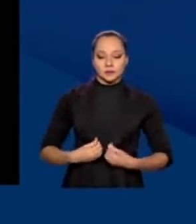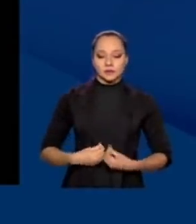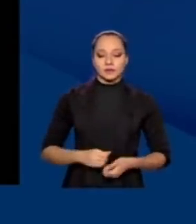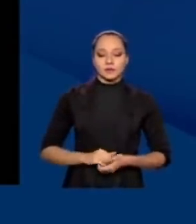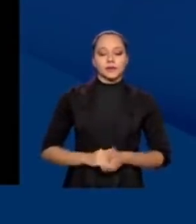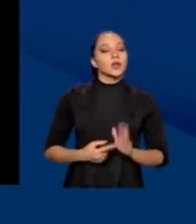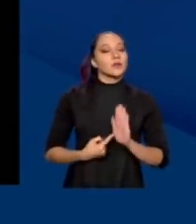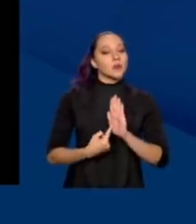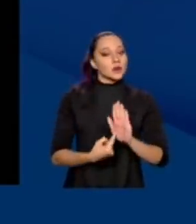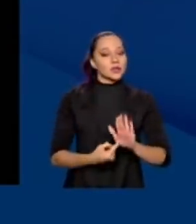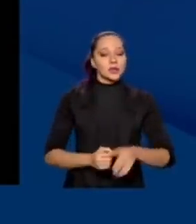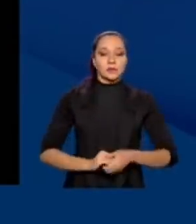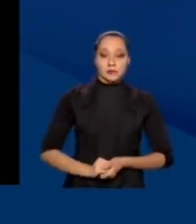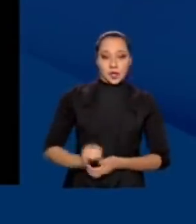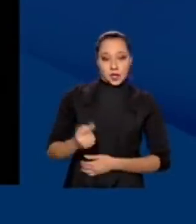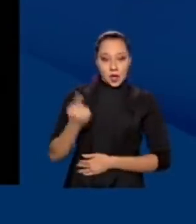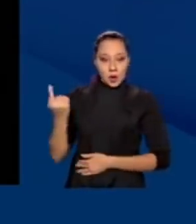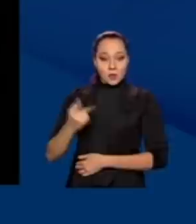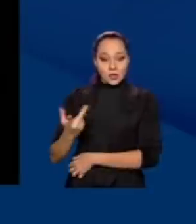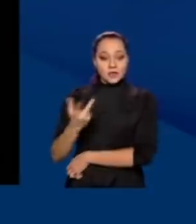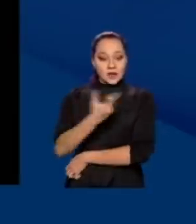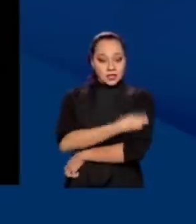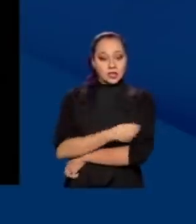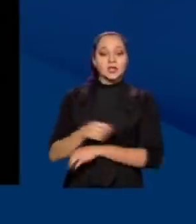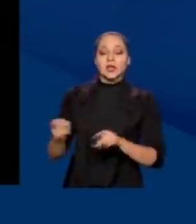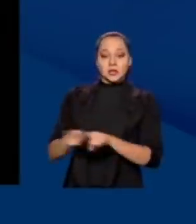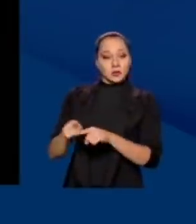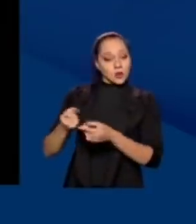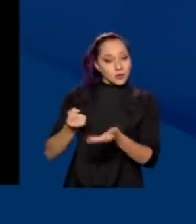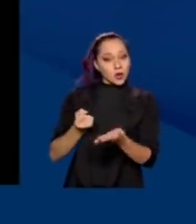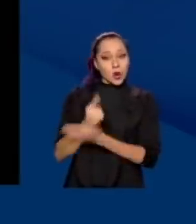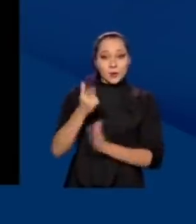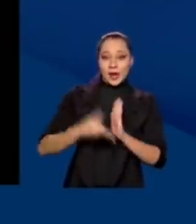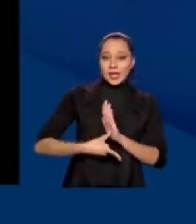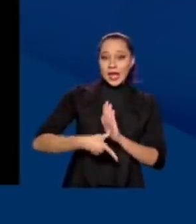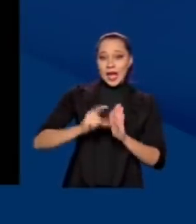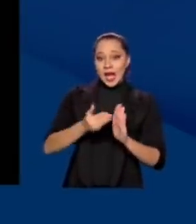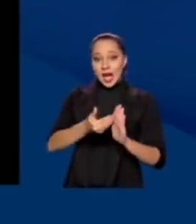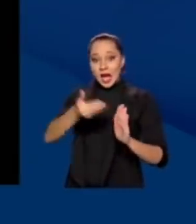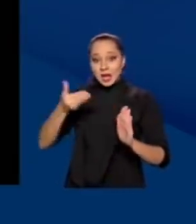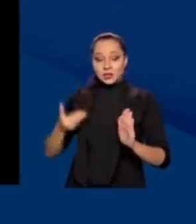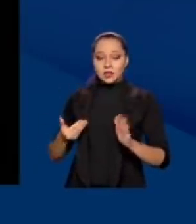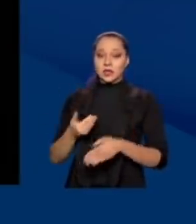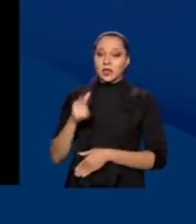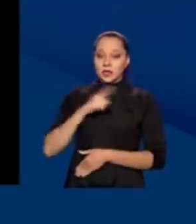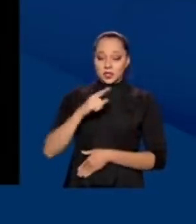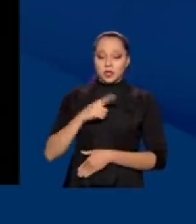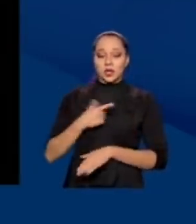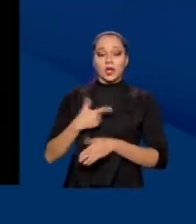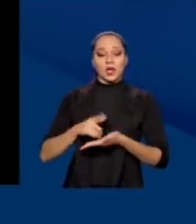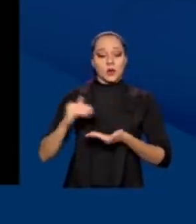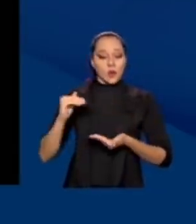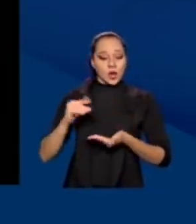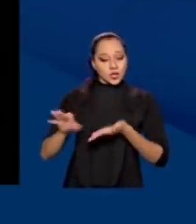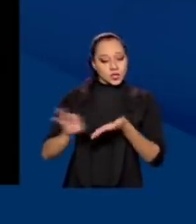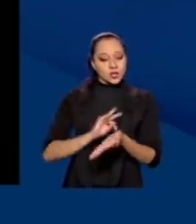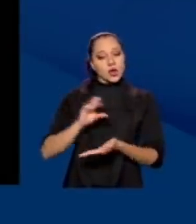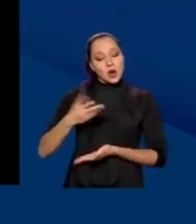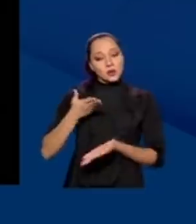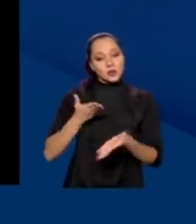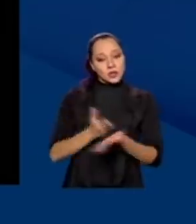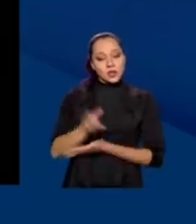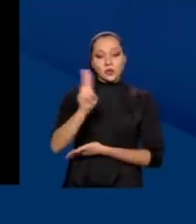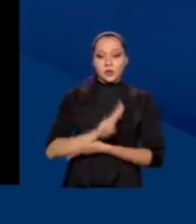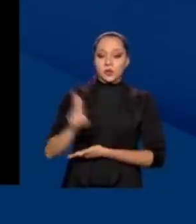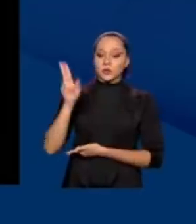que mostra que é uma das vacinas que também foi comprada antes de obter o registro ou autorização para uso emergencial